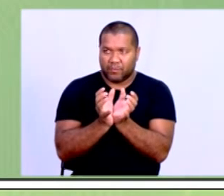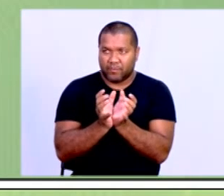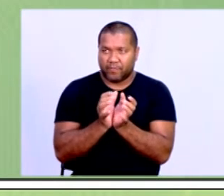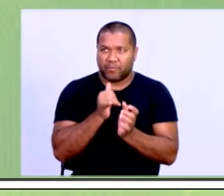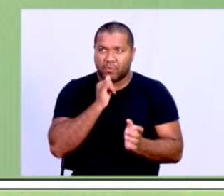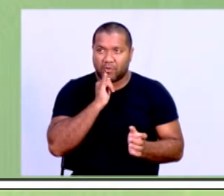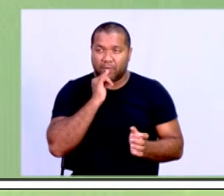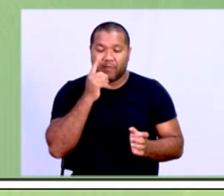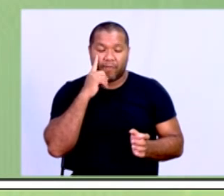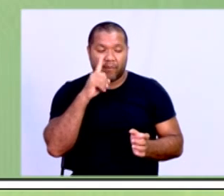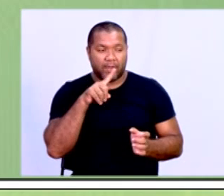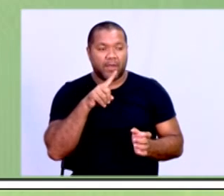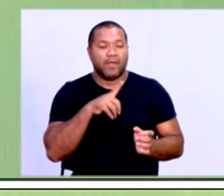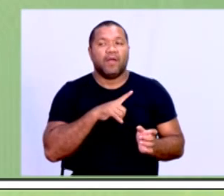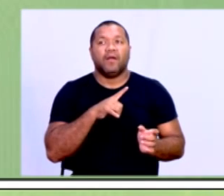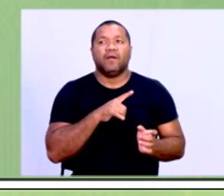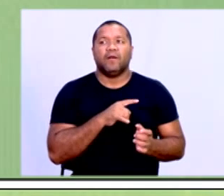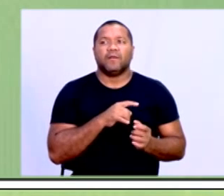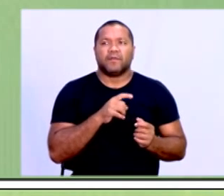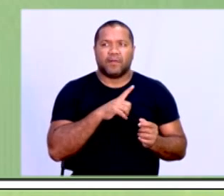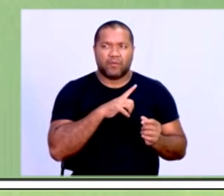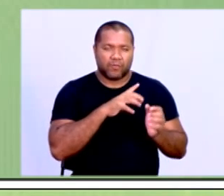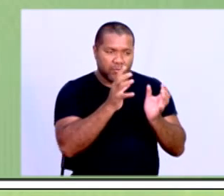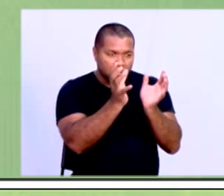nós temos aqui uma classe